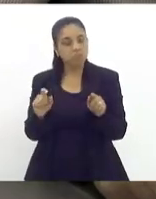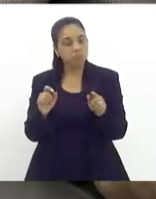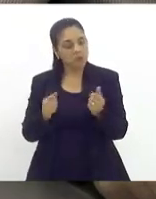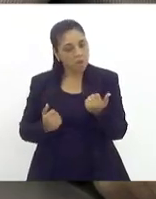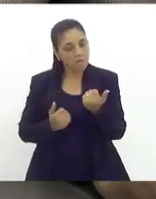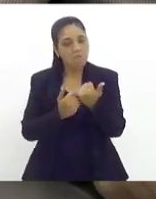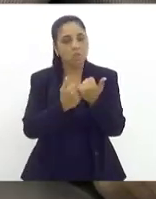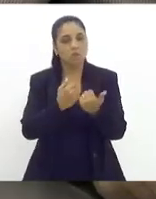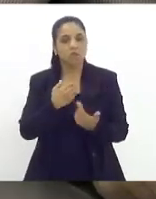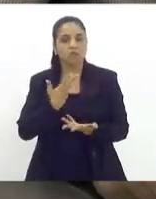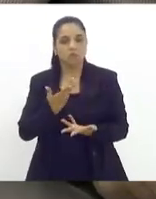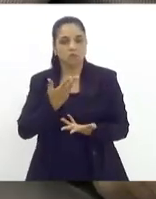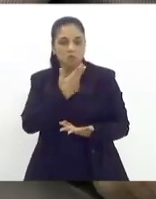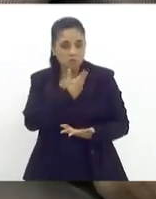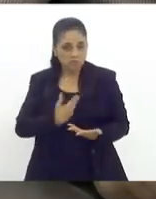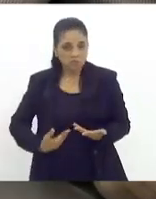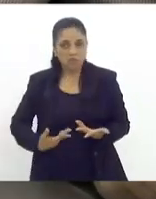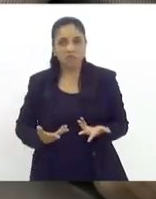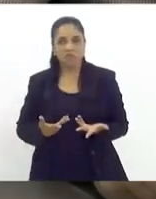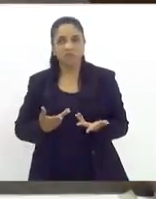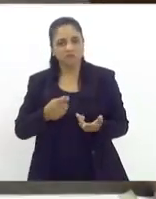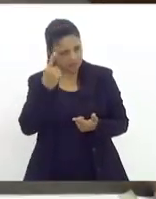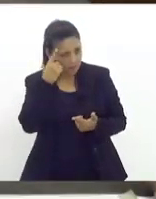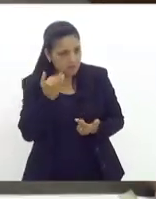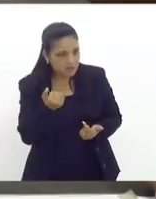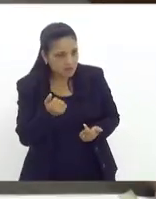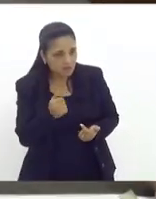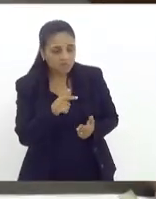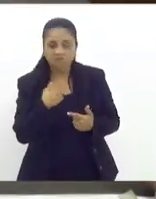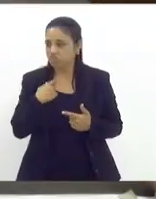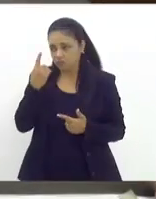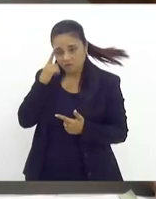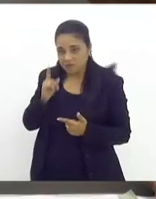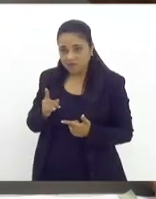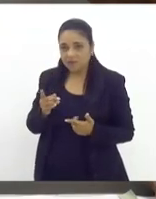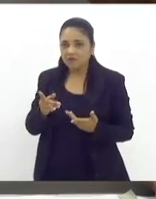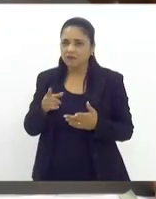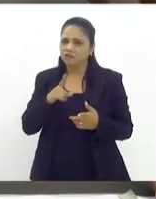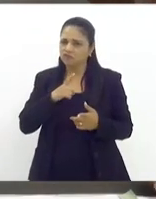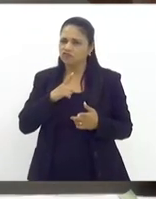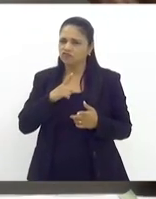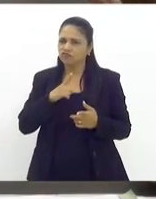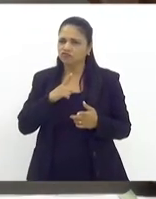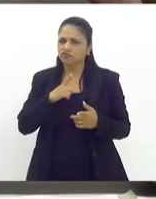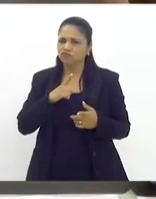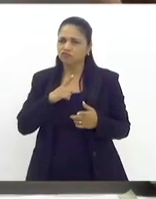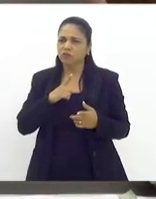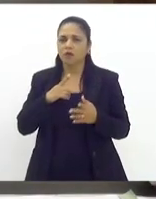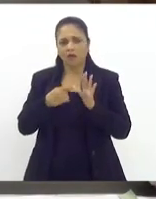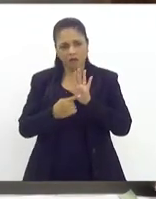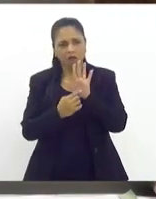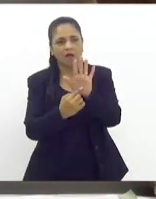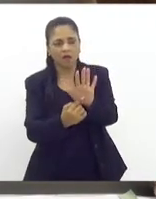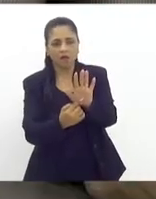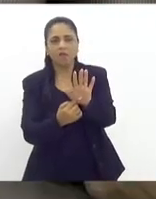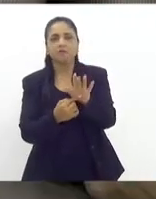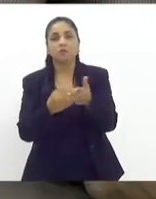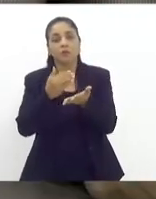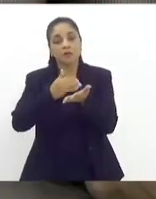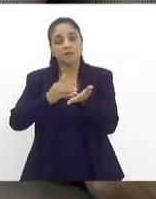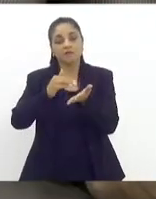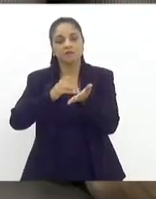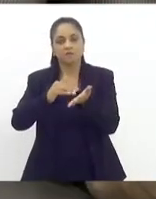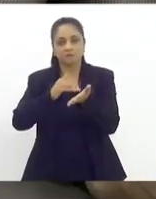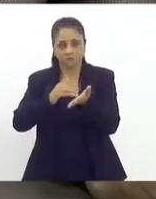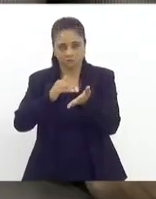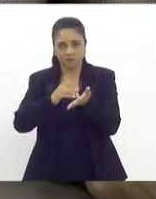disso? Não sabia. Acho que foi do deputado Paulo Mello, salvo de memória. Não, a gente apresentou isso pela secretaria na época. Não,